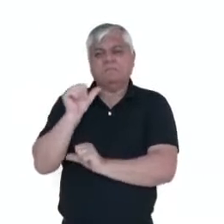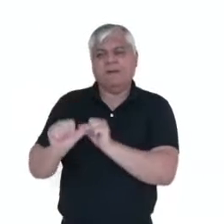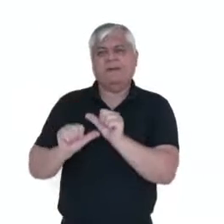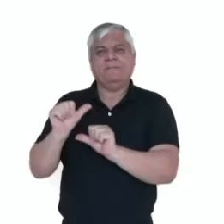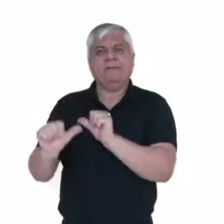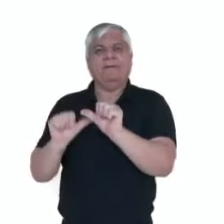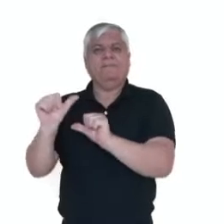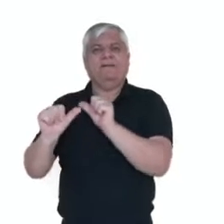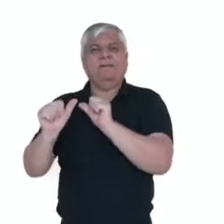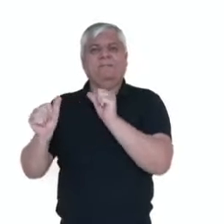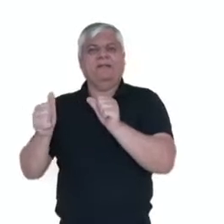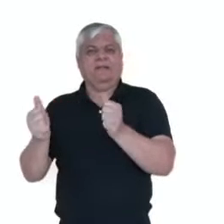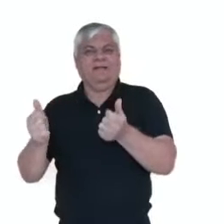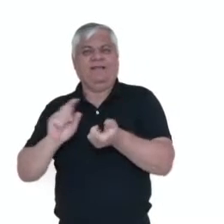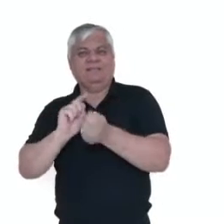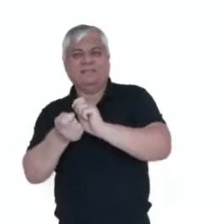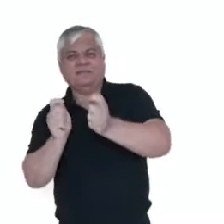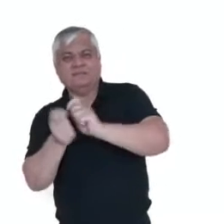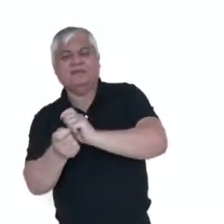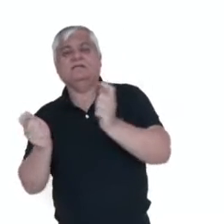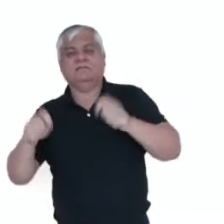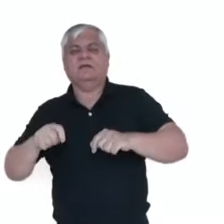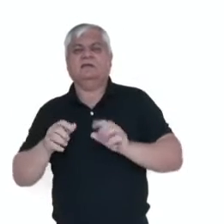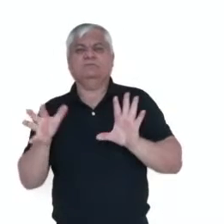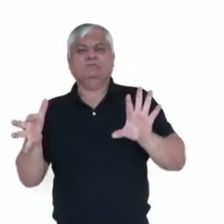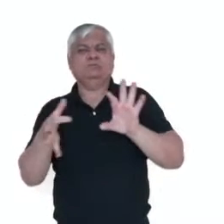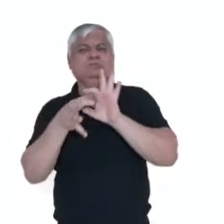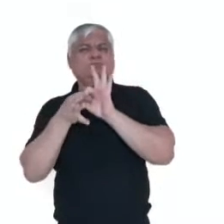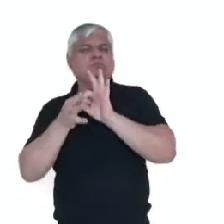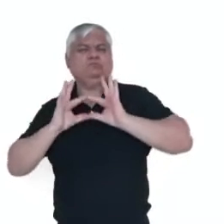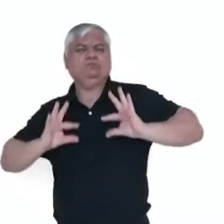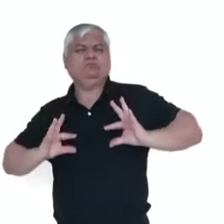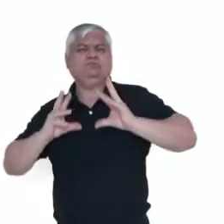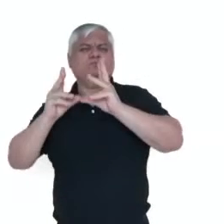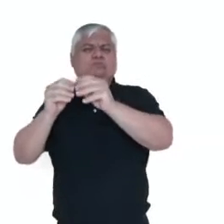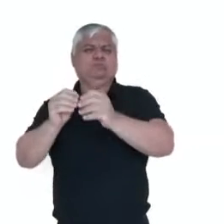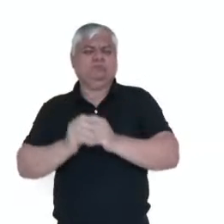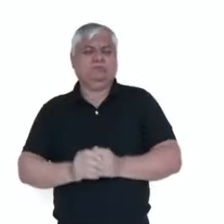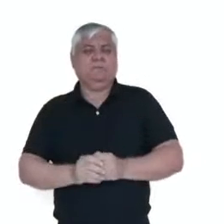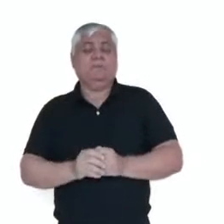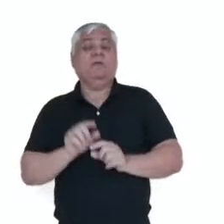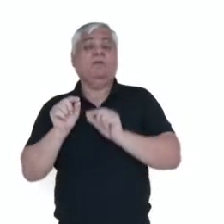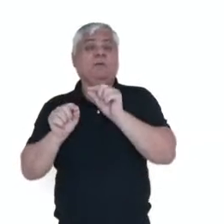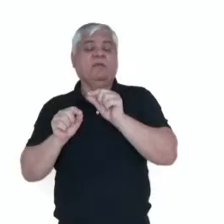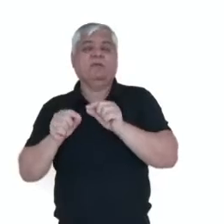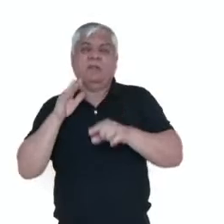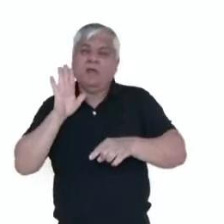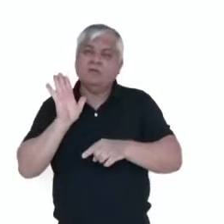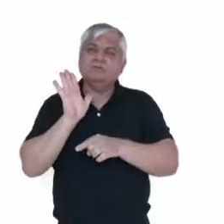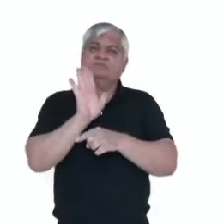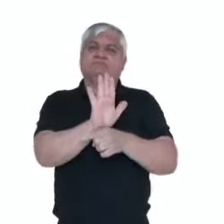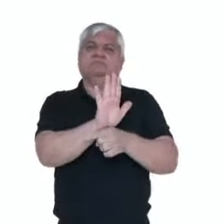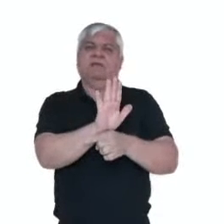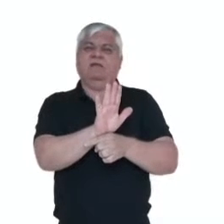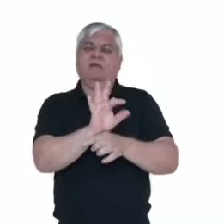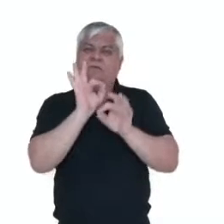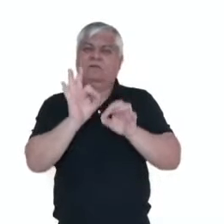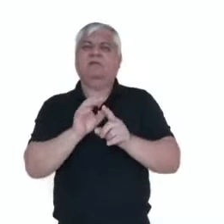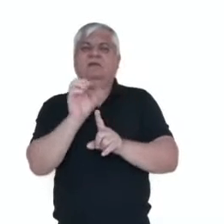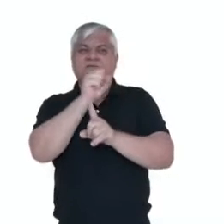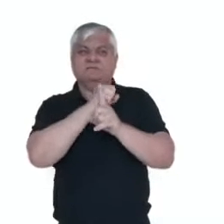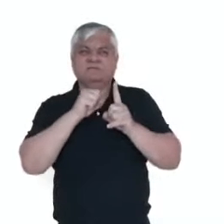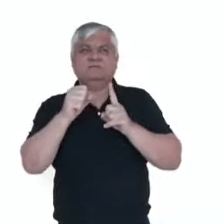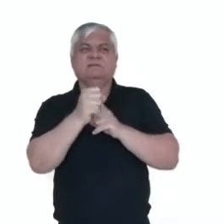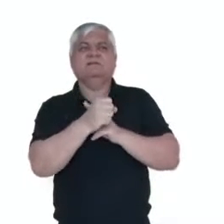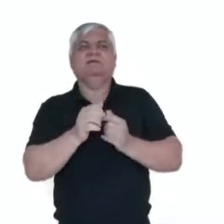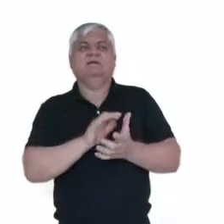liderança necessária para reunir todas e todos a fim de pressionar as suas sociedades